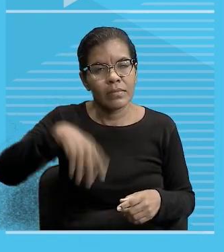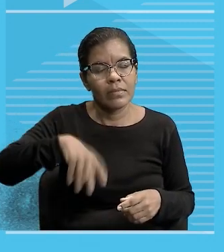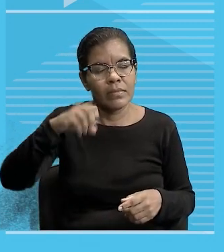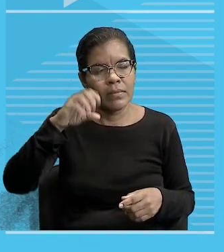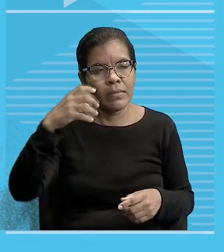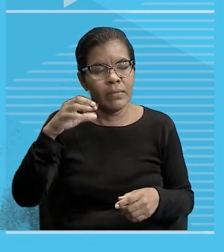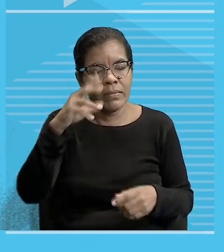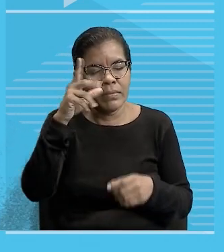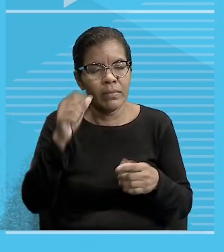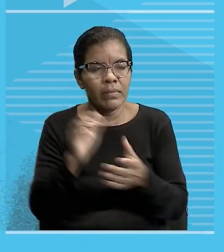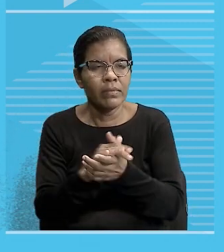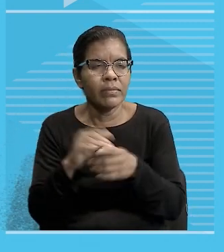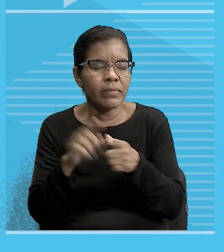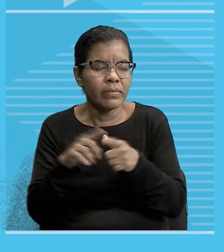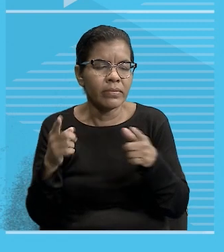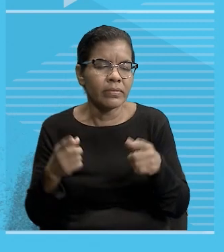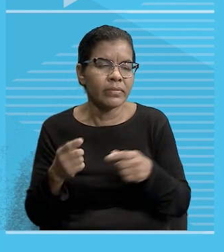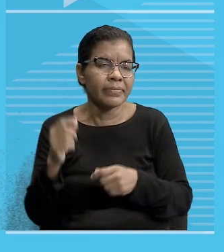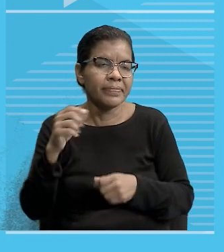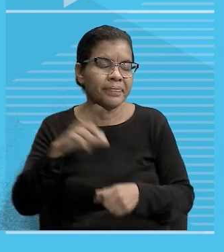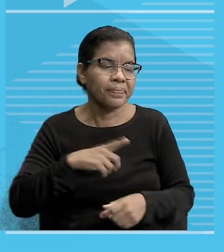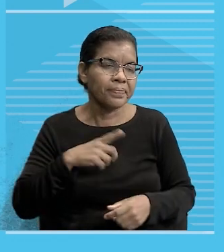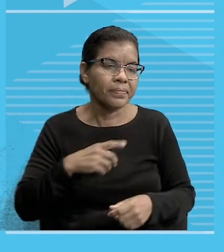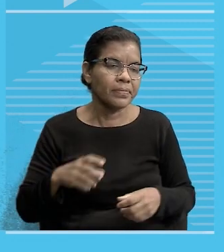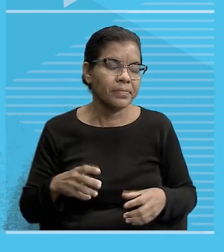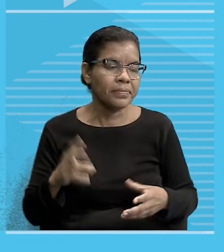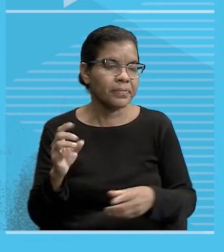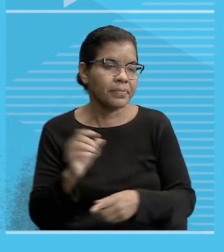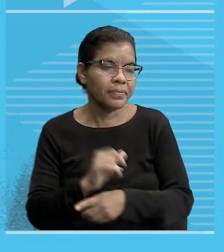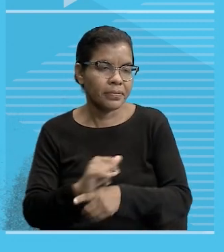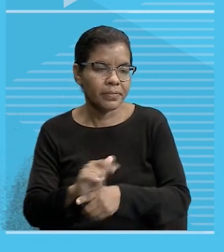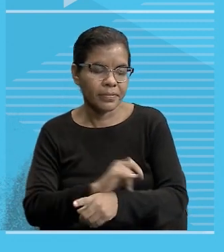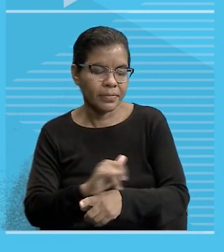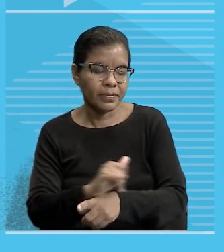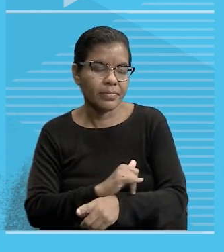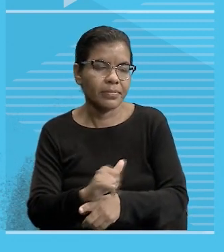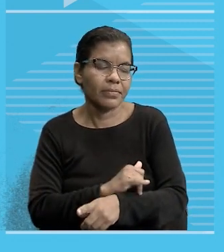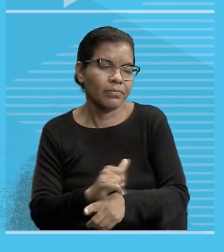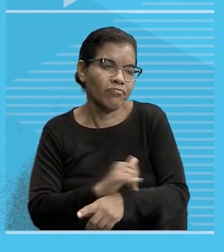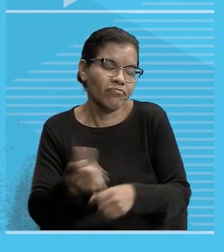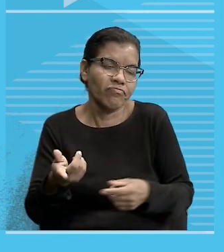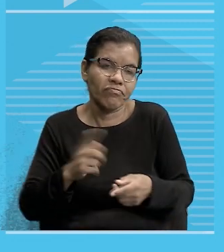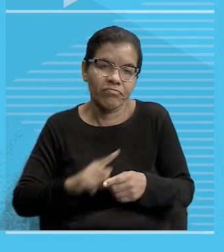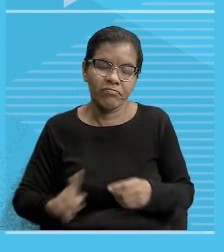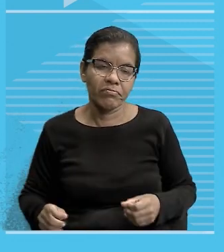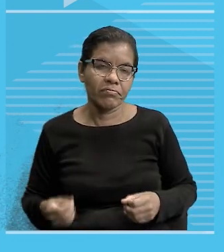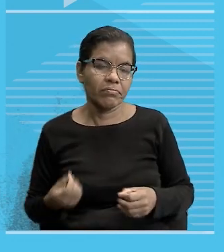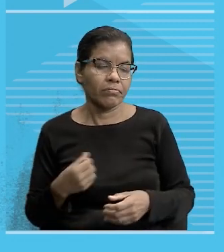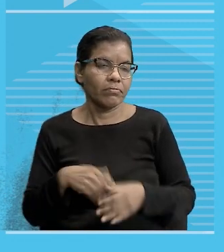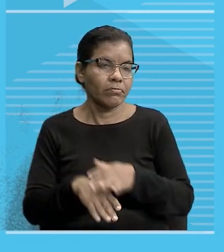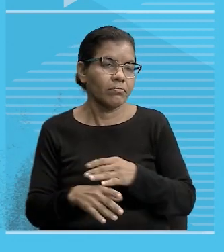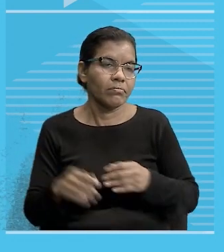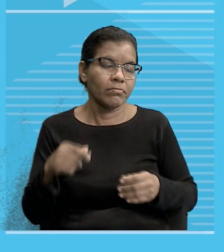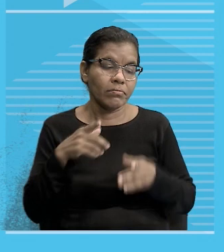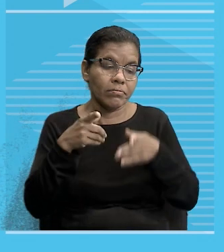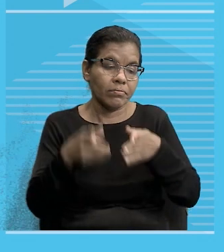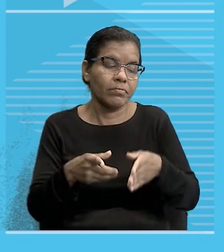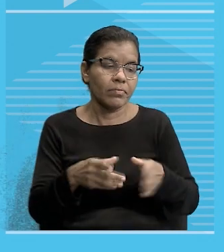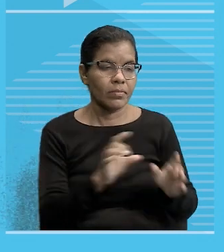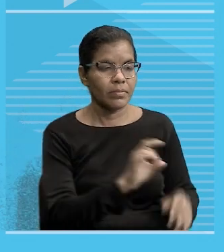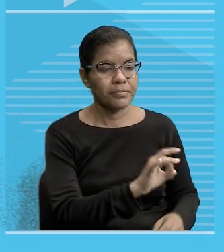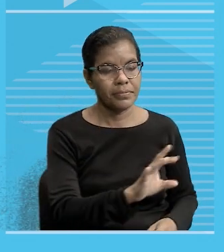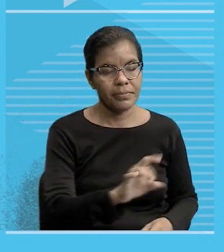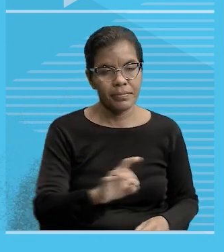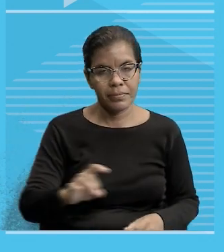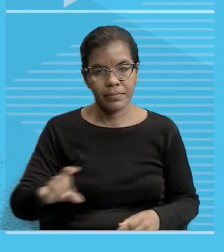mas vocês sabem quando ele tem essa estratégia não geralmente a gente não se mete nesse setor cada um